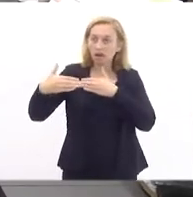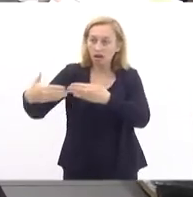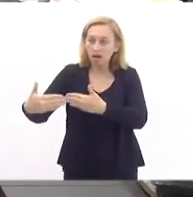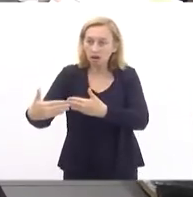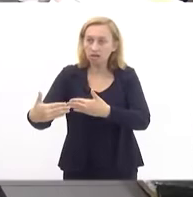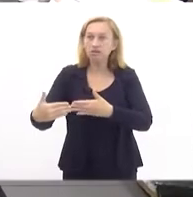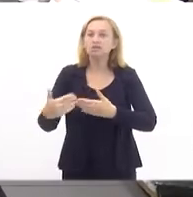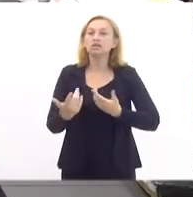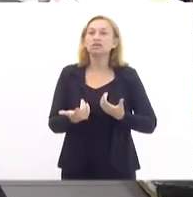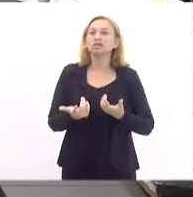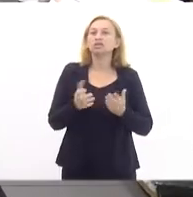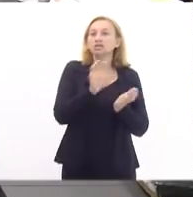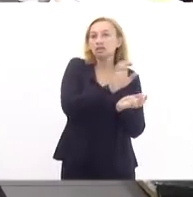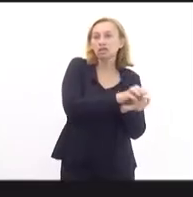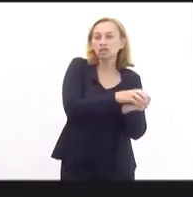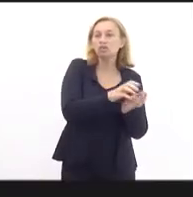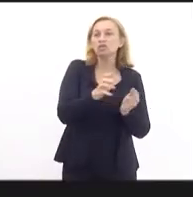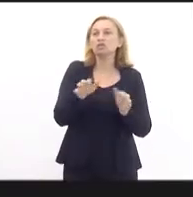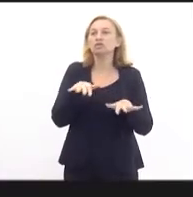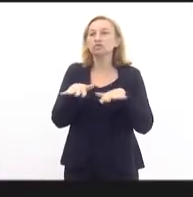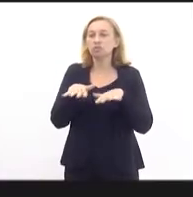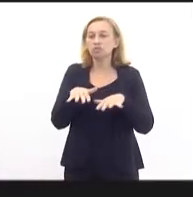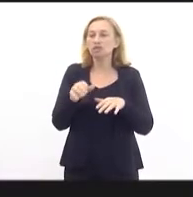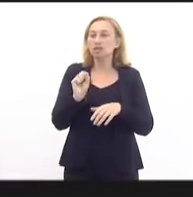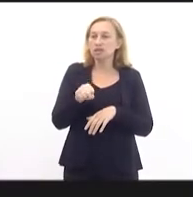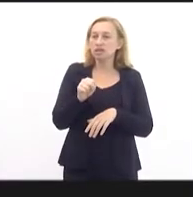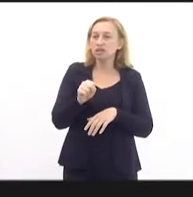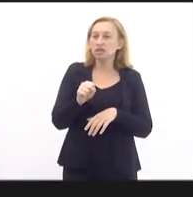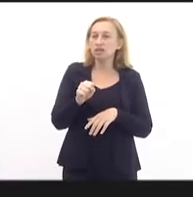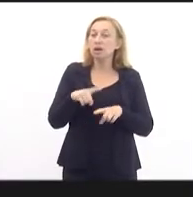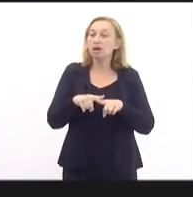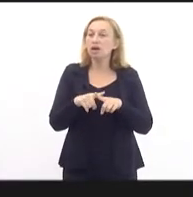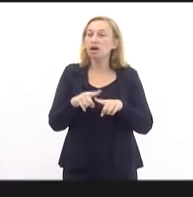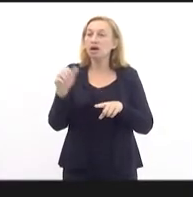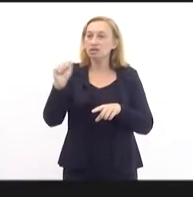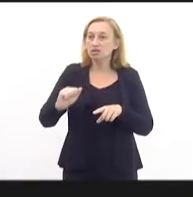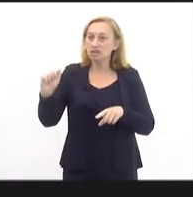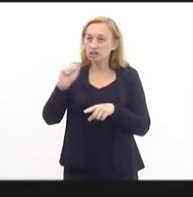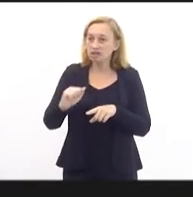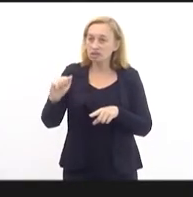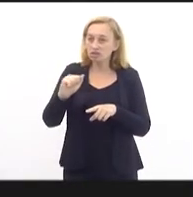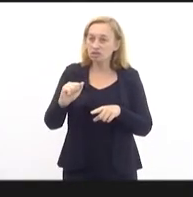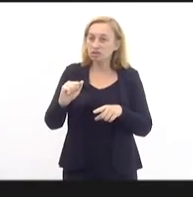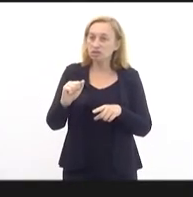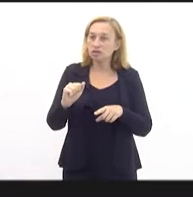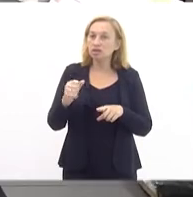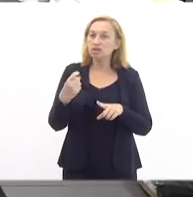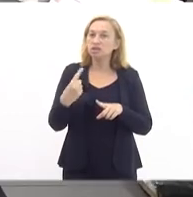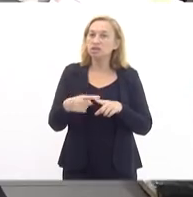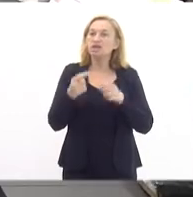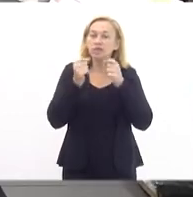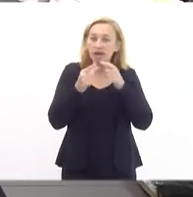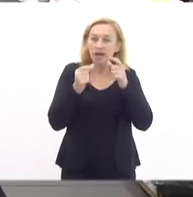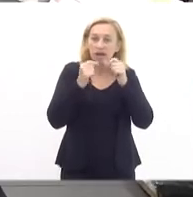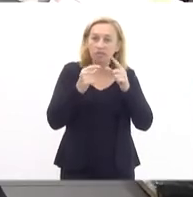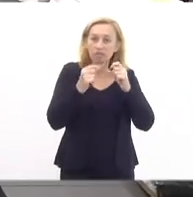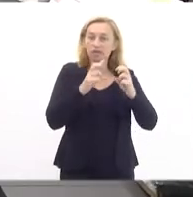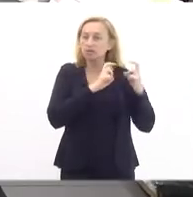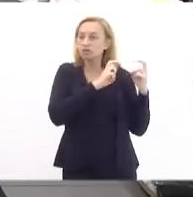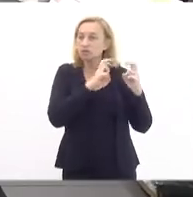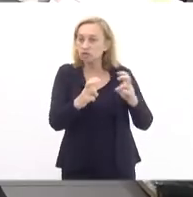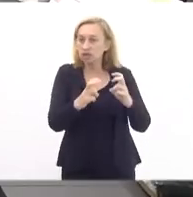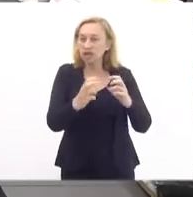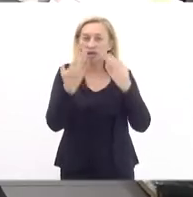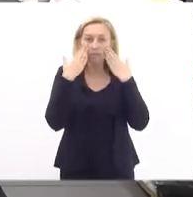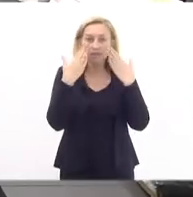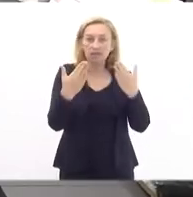da região de Santa Cruz, se mobilizam do ramal Santa Cruz, as associações se mobilizam, sempre questionando a Supervia e